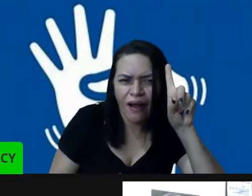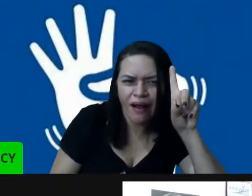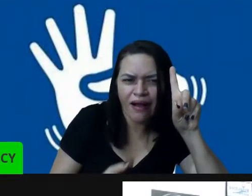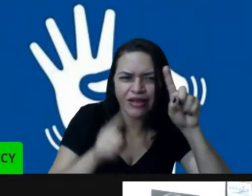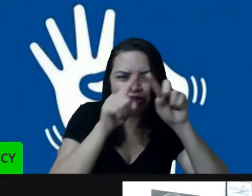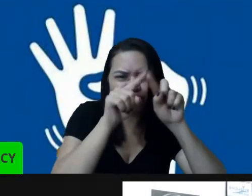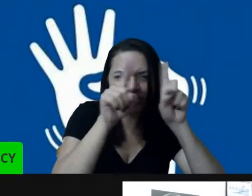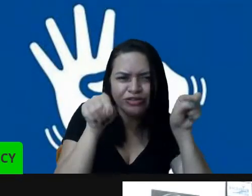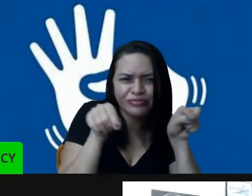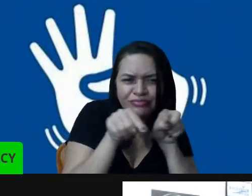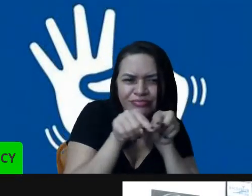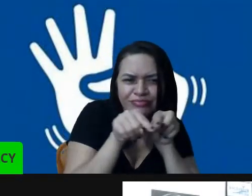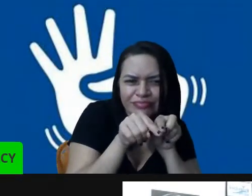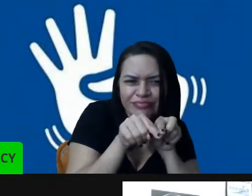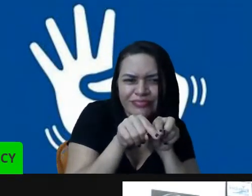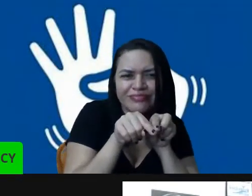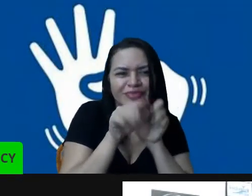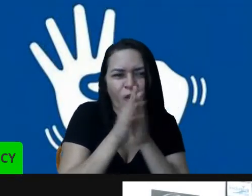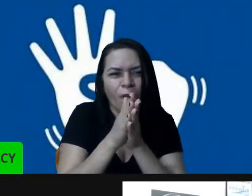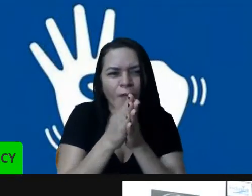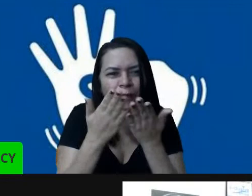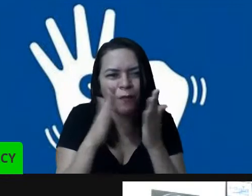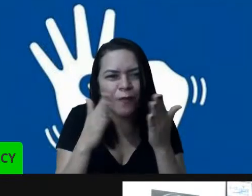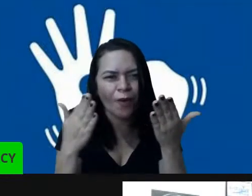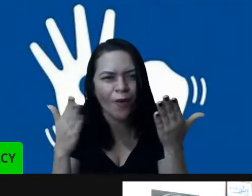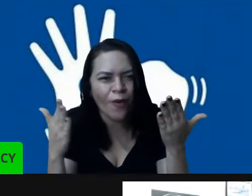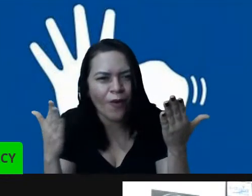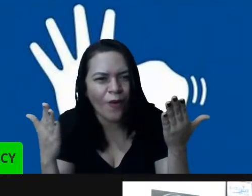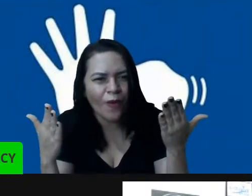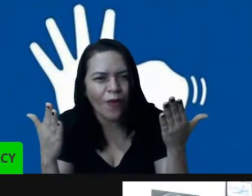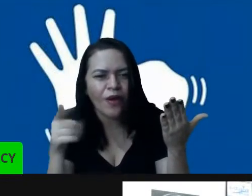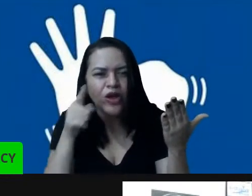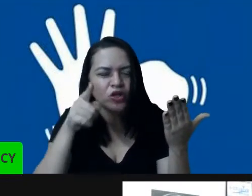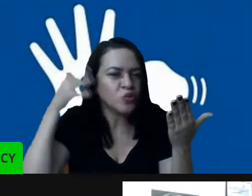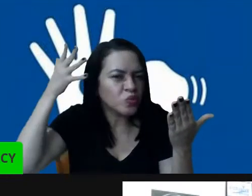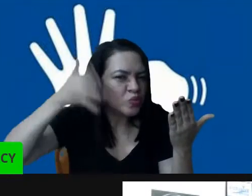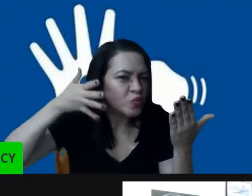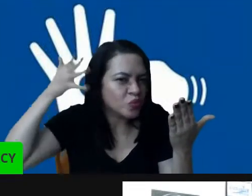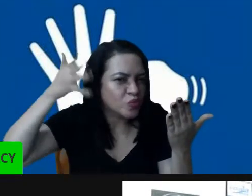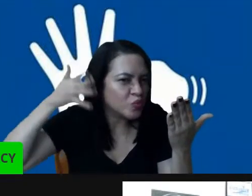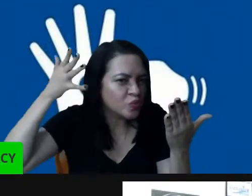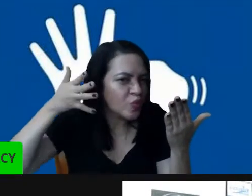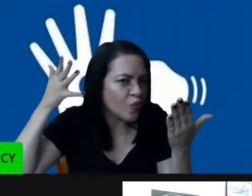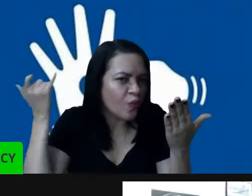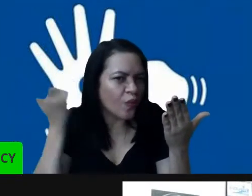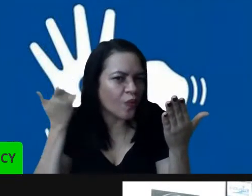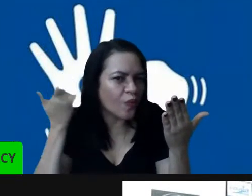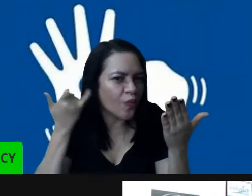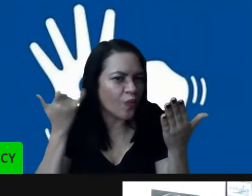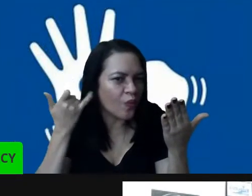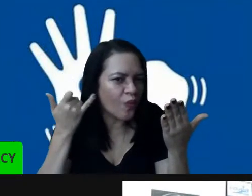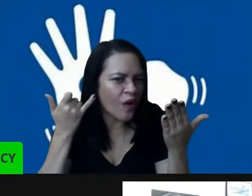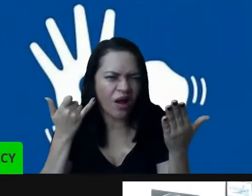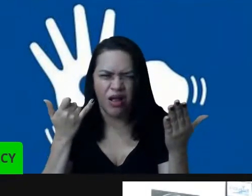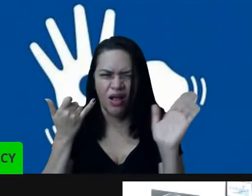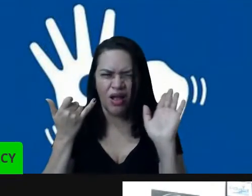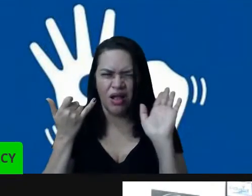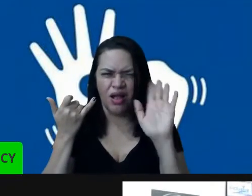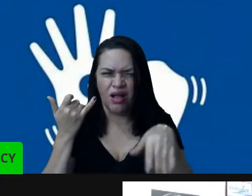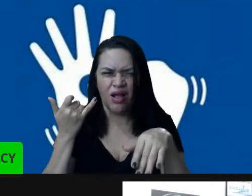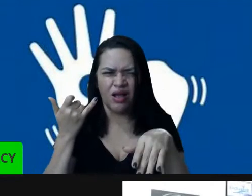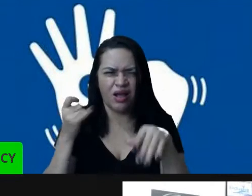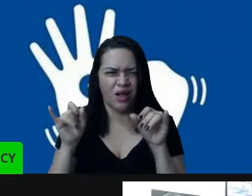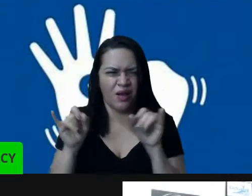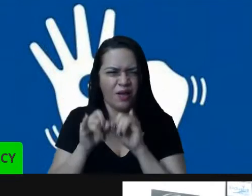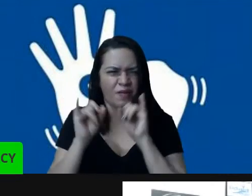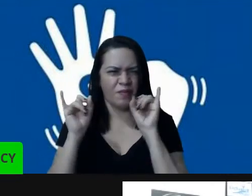jeito que você compreender que está ali aquela imagem, mas tente descrever o mínimo. Você não é bobagem, já vou falar o que que é, então